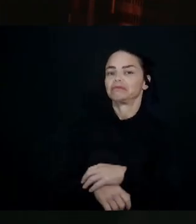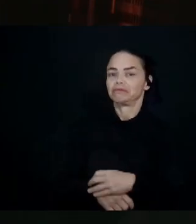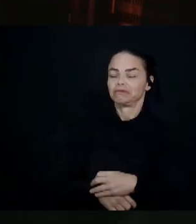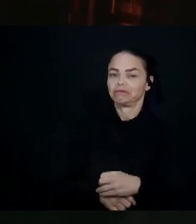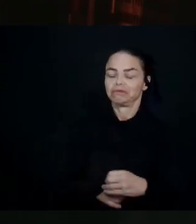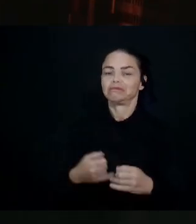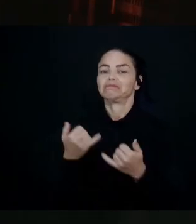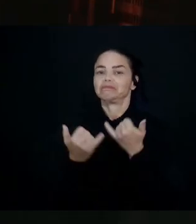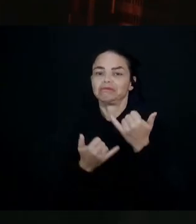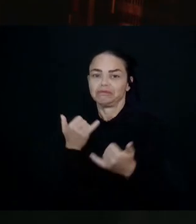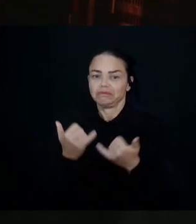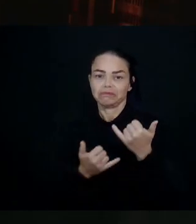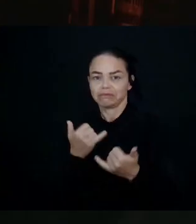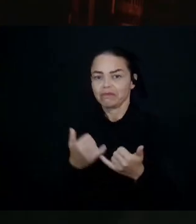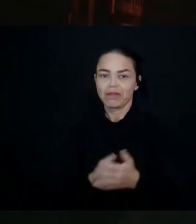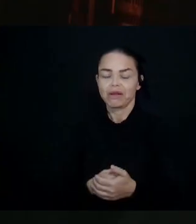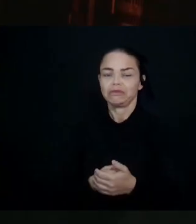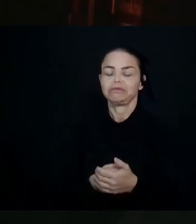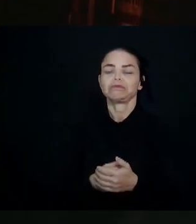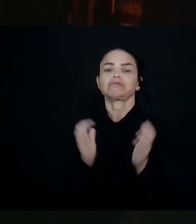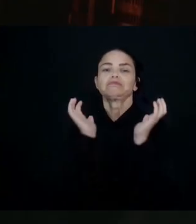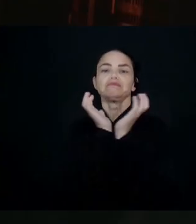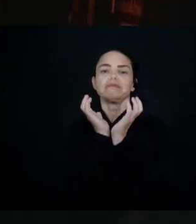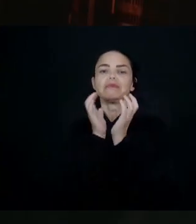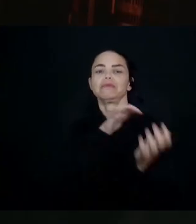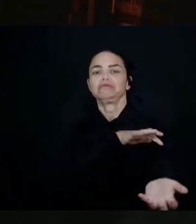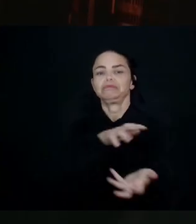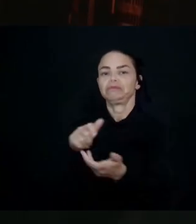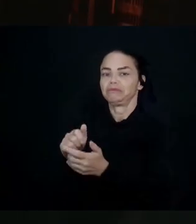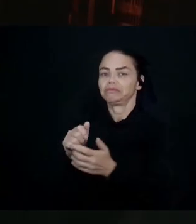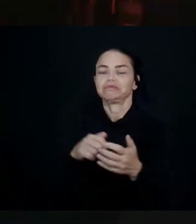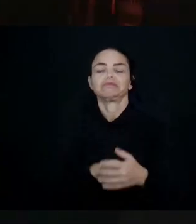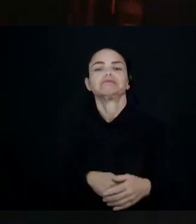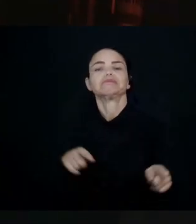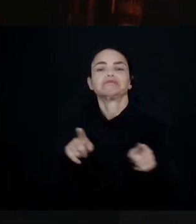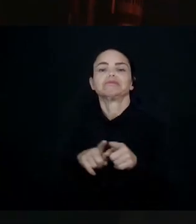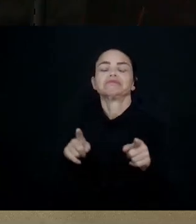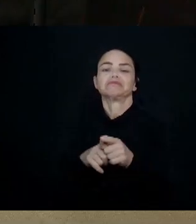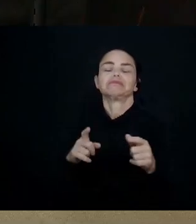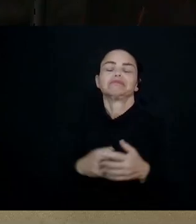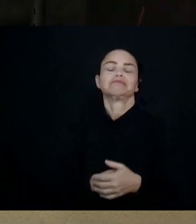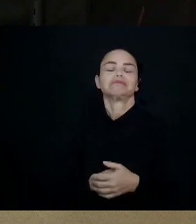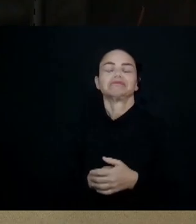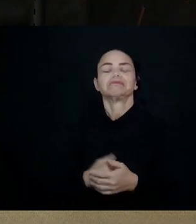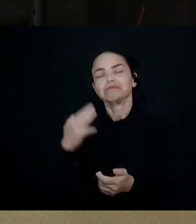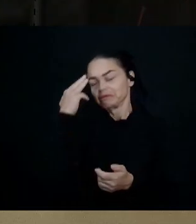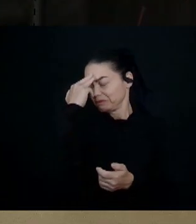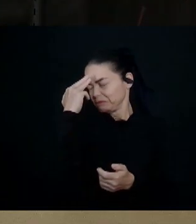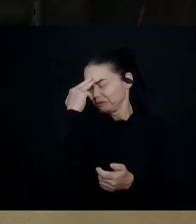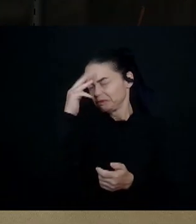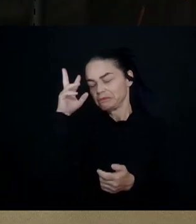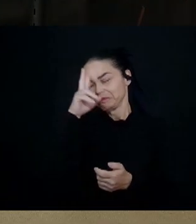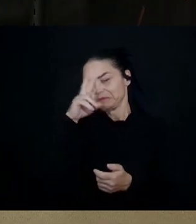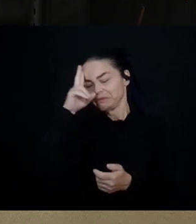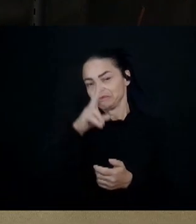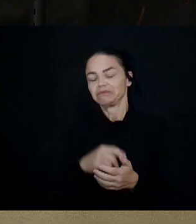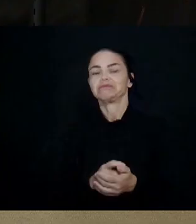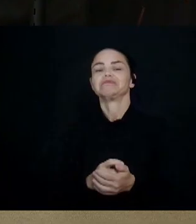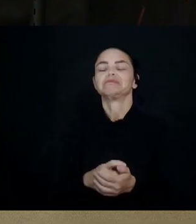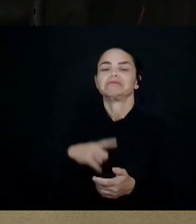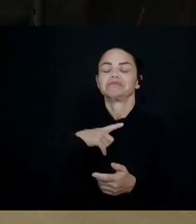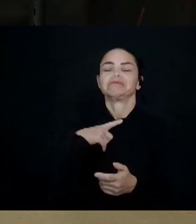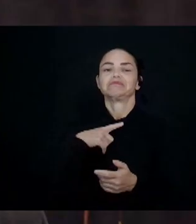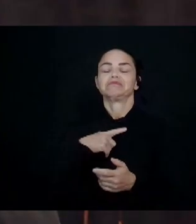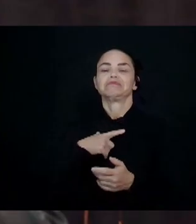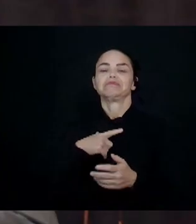momento de Copa do Mundo, que é algo tão importante e que vai criando memórias também, né, Thiago? Tem muitas pessoas que têm até metodologia